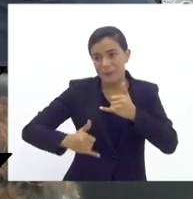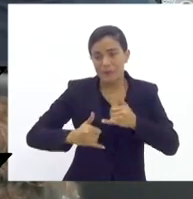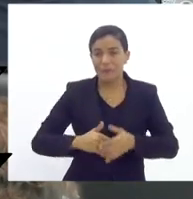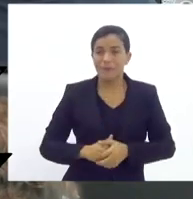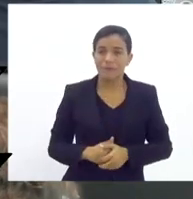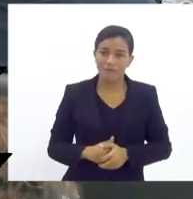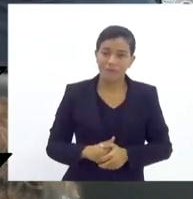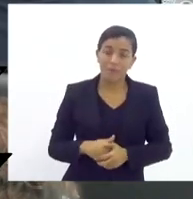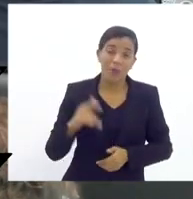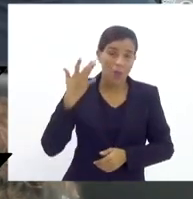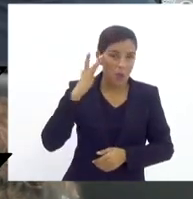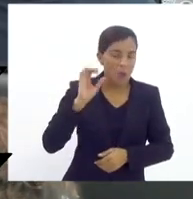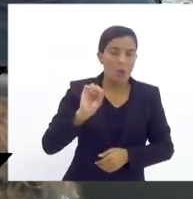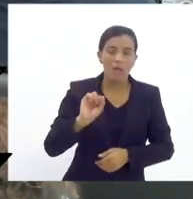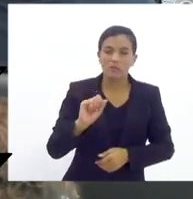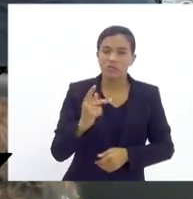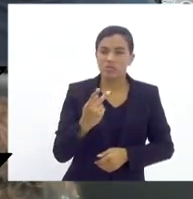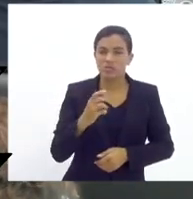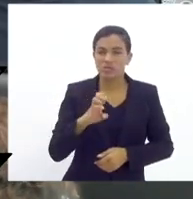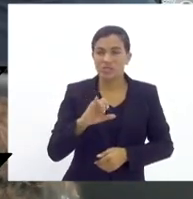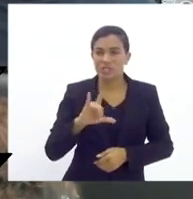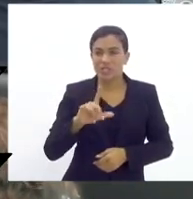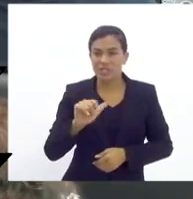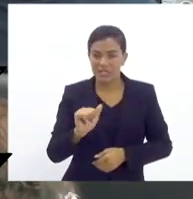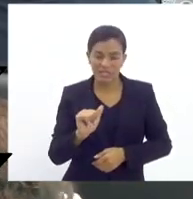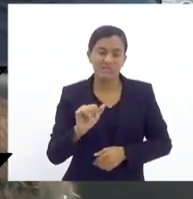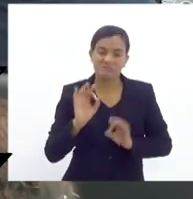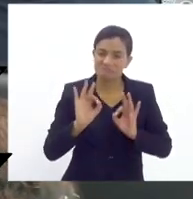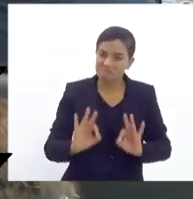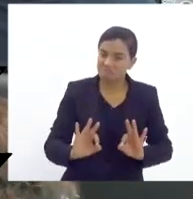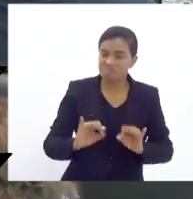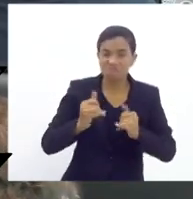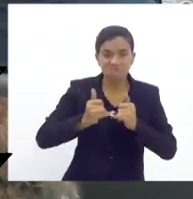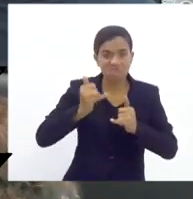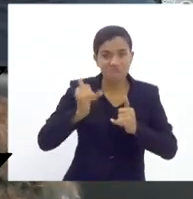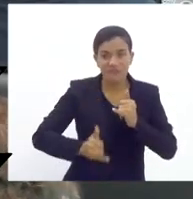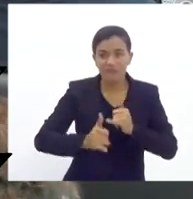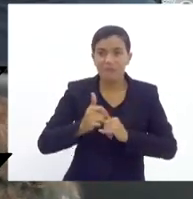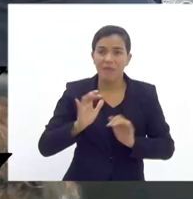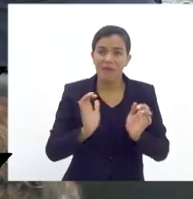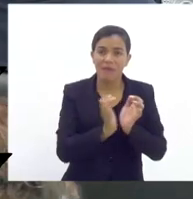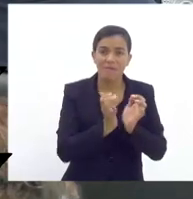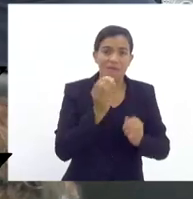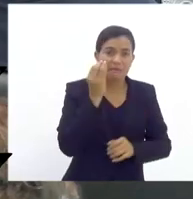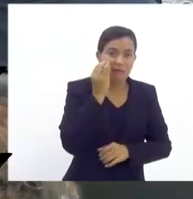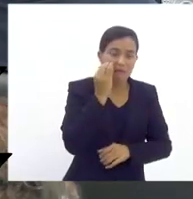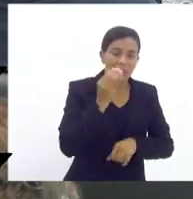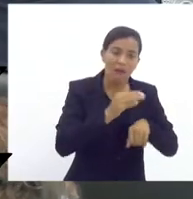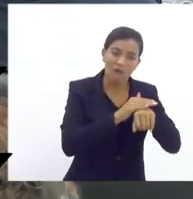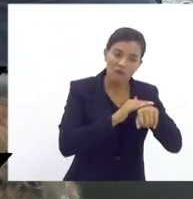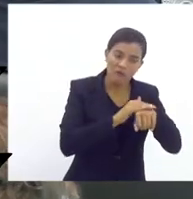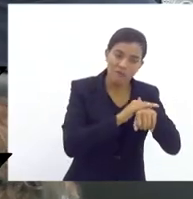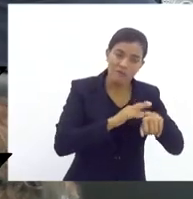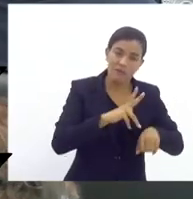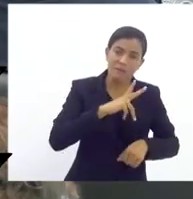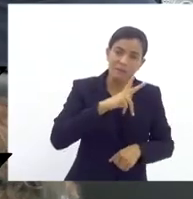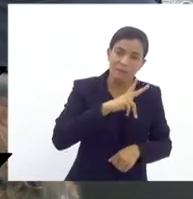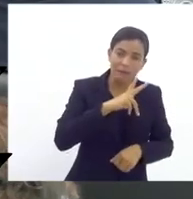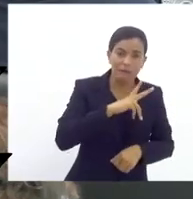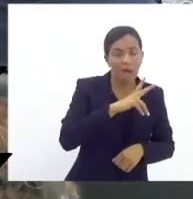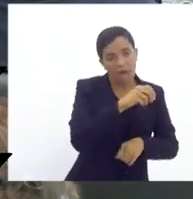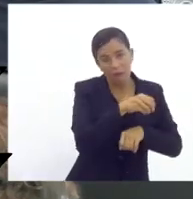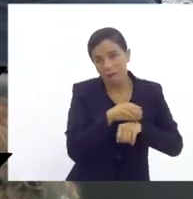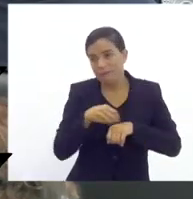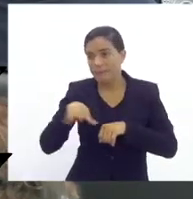acho que Sheila caiu Mônica desceu informe nossa equipe vai tentar falar aqui com a Sheila e entender com ela e depois qualquer coisa eu